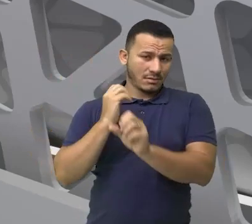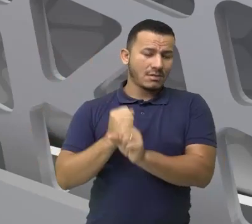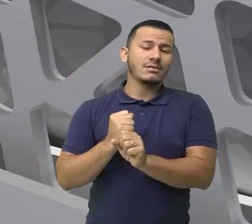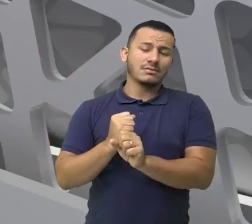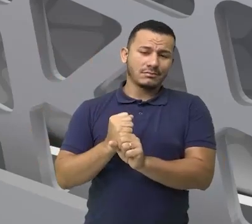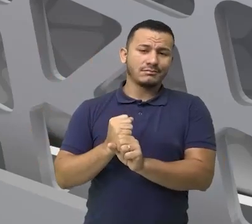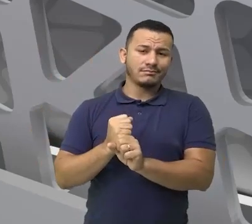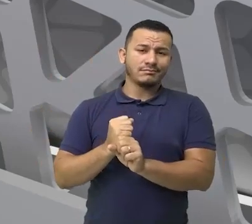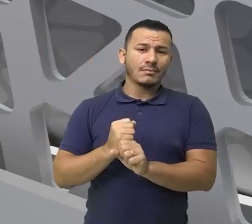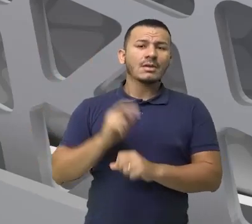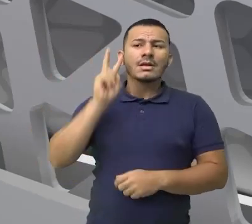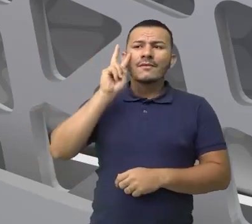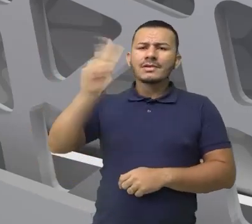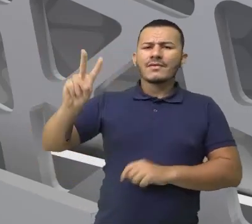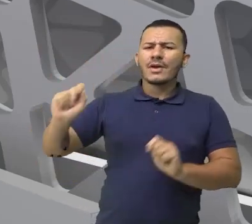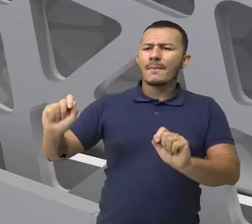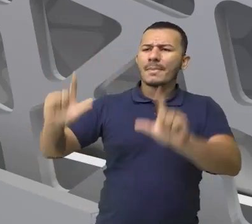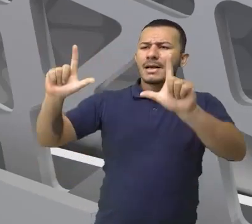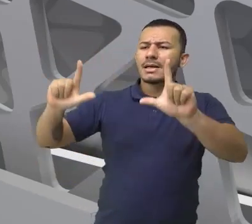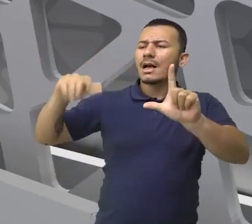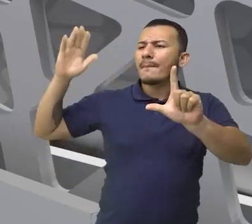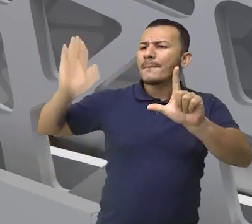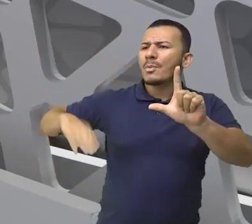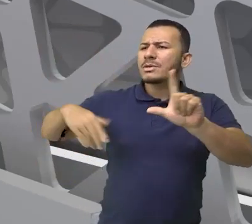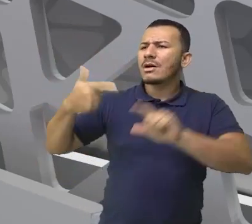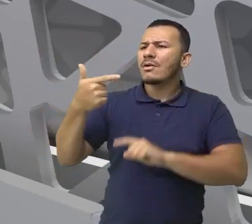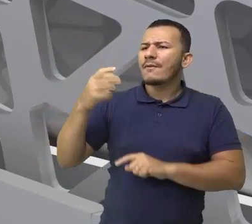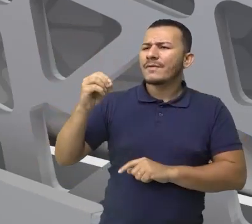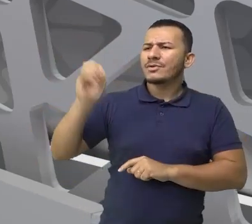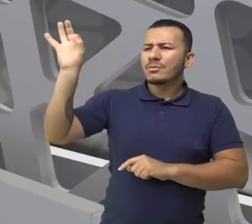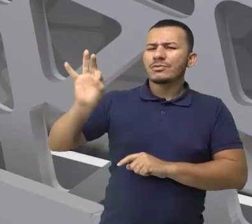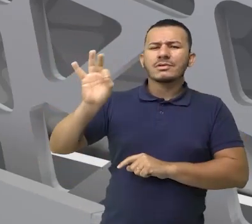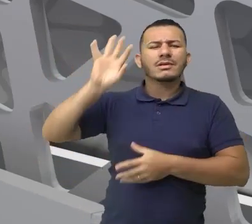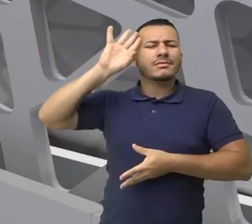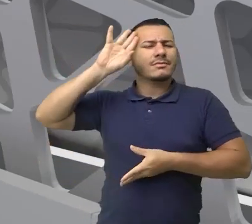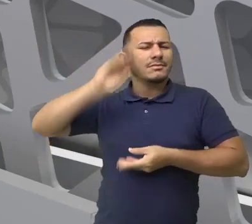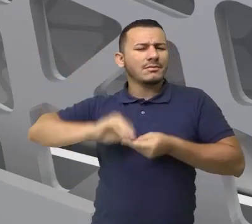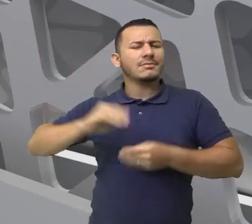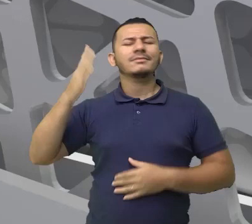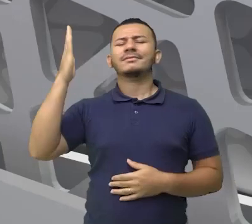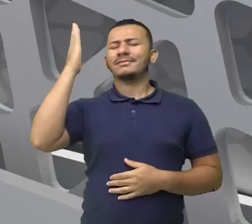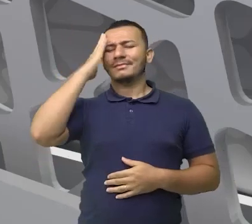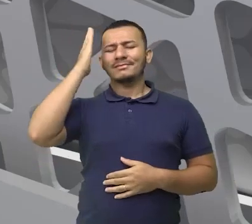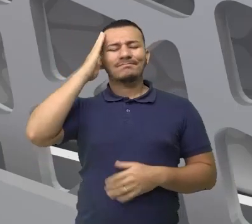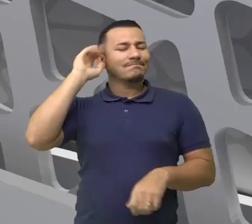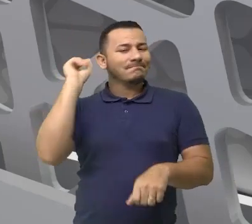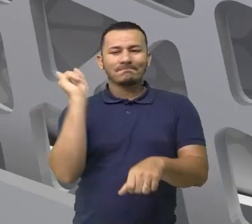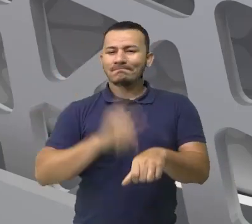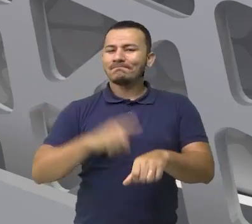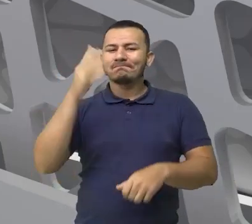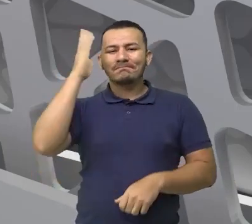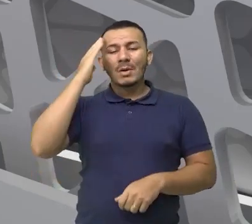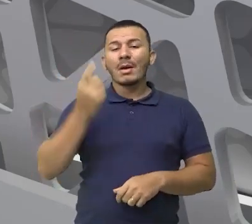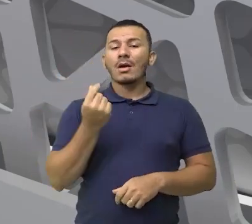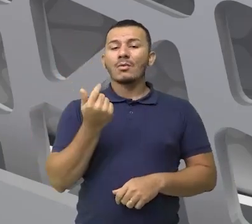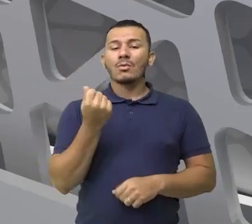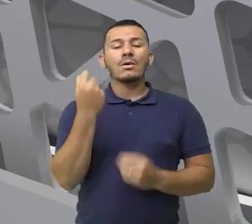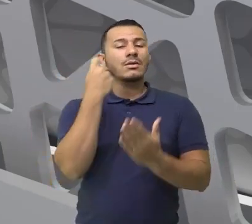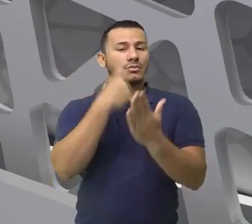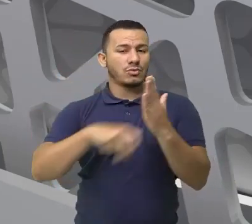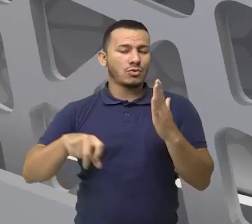quê? Você vai olhar para aquela plaquinha que vai estar lá na loja e você vai conseguir saber de fato, né, de